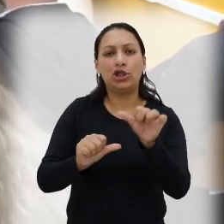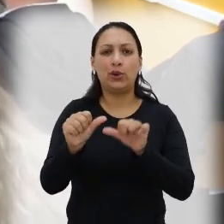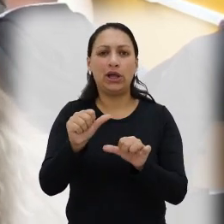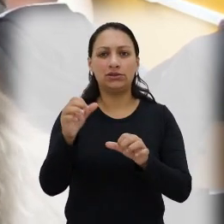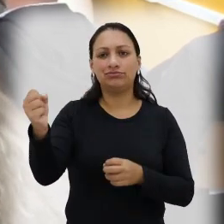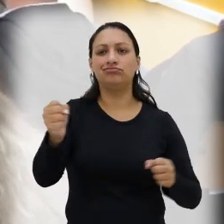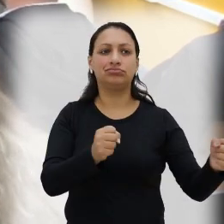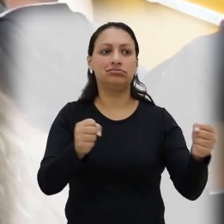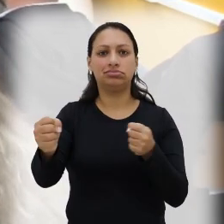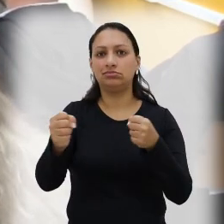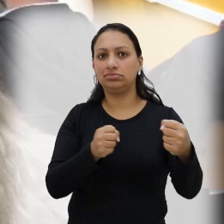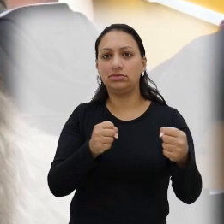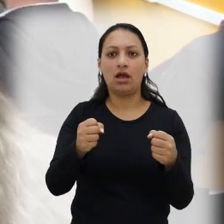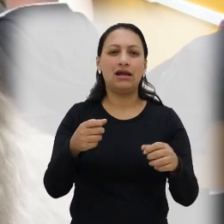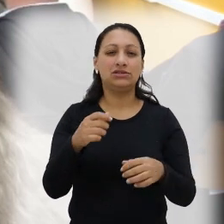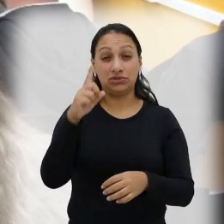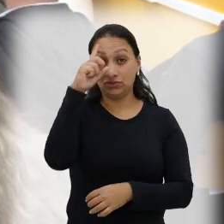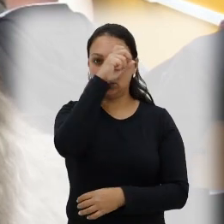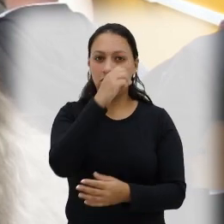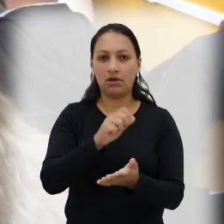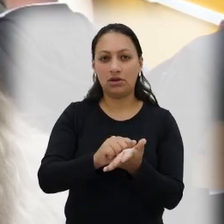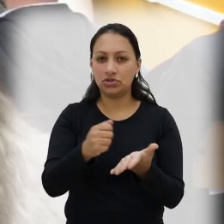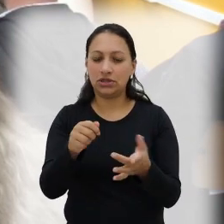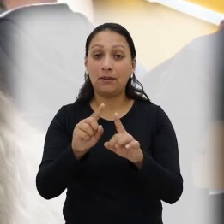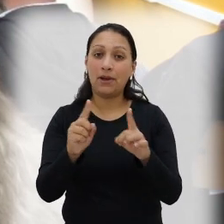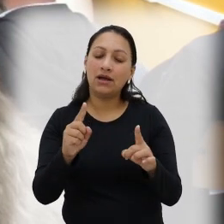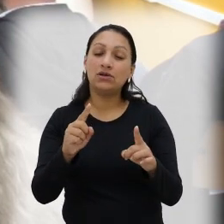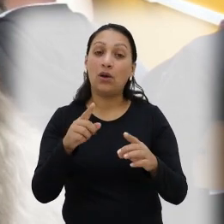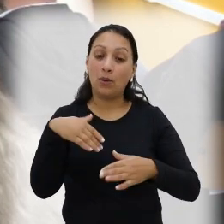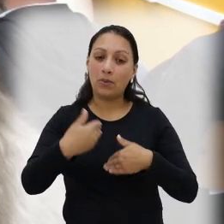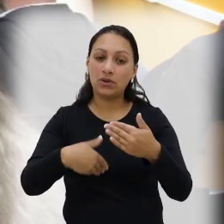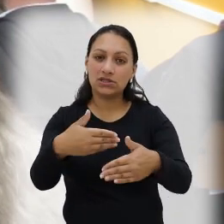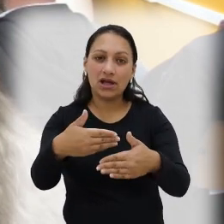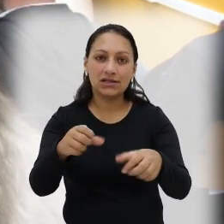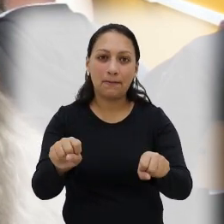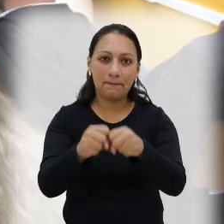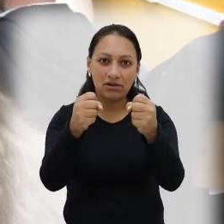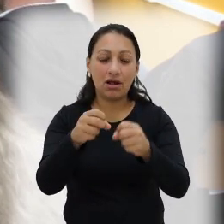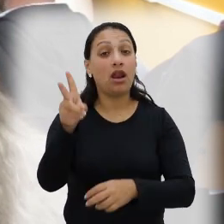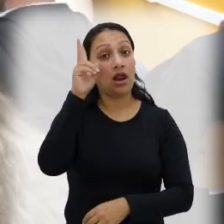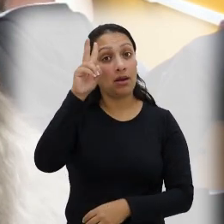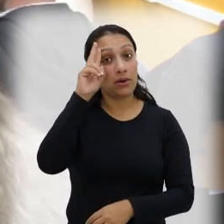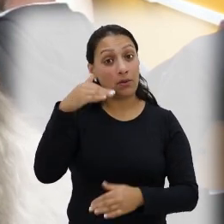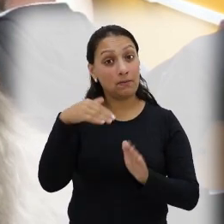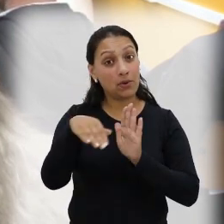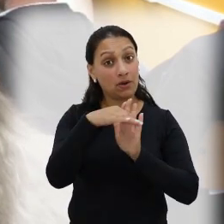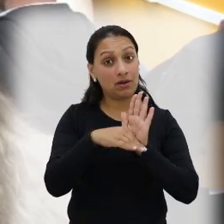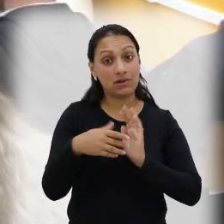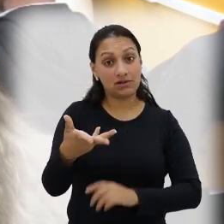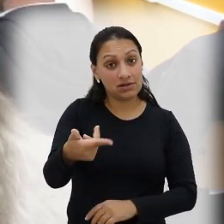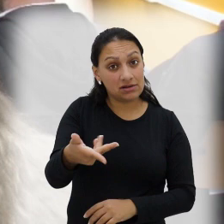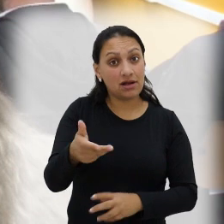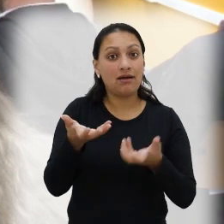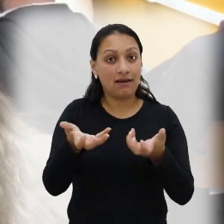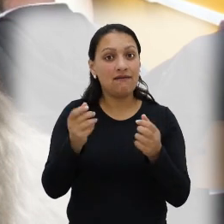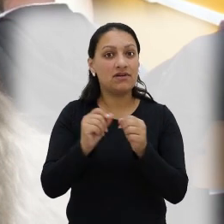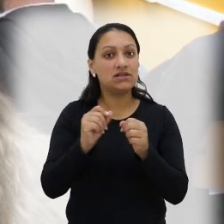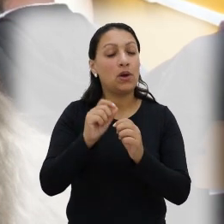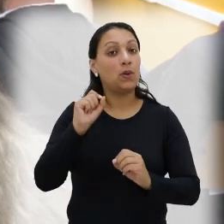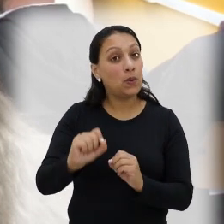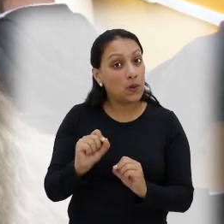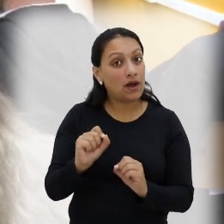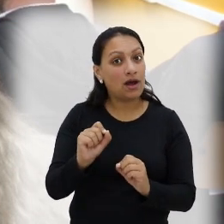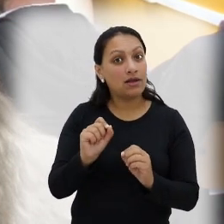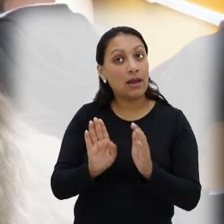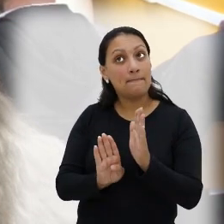da agenda, mas aí o processo aí pode ficar fragmentado. Lembra que a gente está num programa de aceleração que a gente quer fazer uma rampa. E